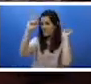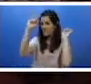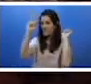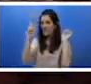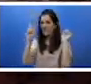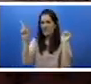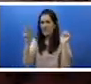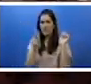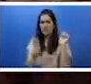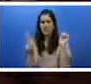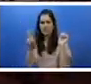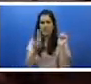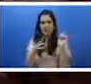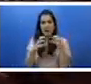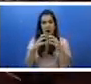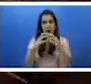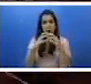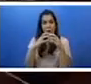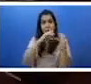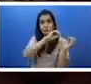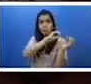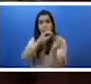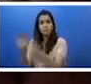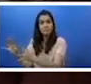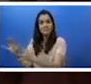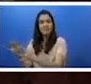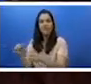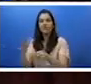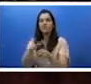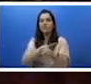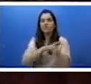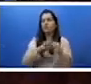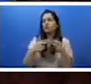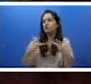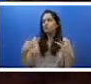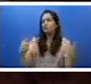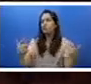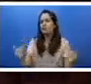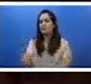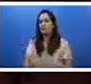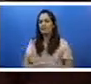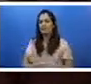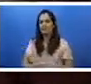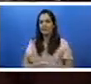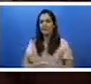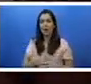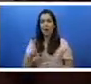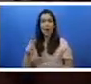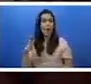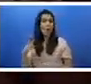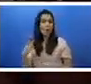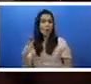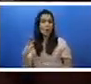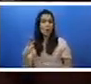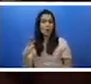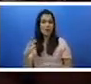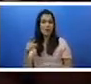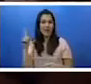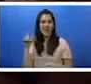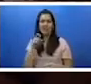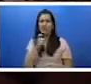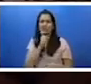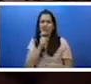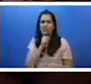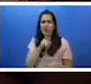cometa. Gente, os desenhos, eles vêm recheados disto. Ou se não, o trenó. Lá